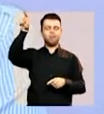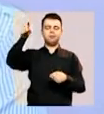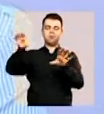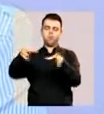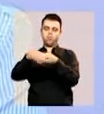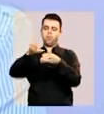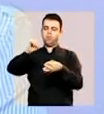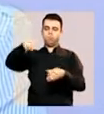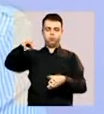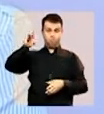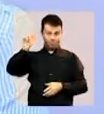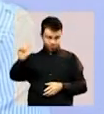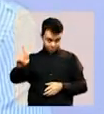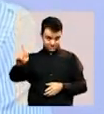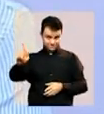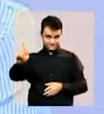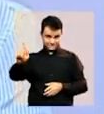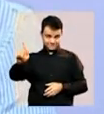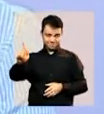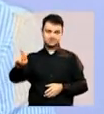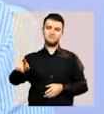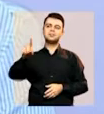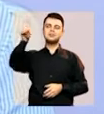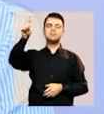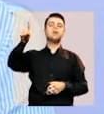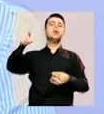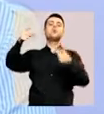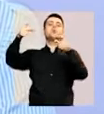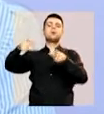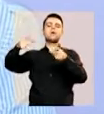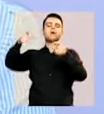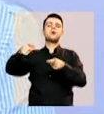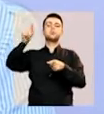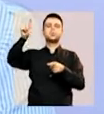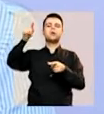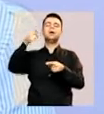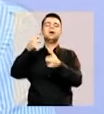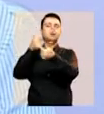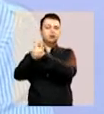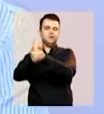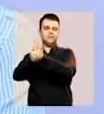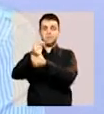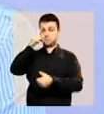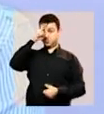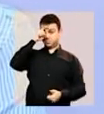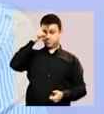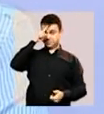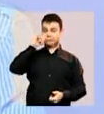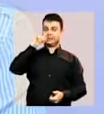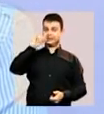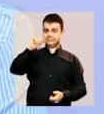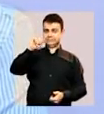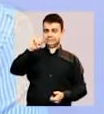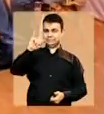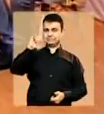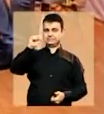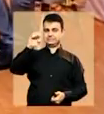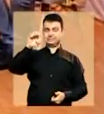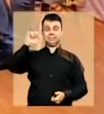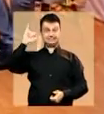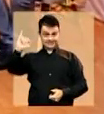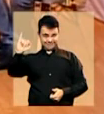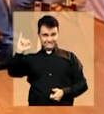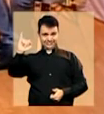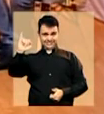né? Que uma fica lá no Pinheirinho e a outra é no ICEI, não sei se vocês conhecem, sim.